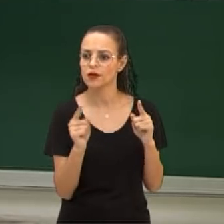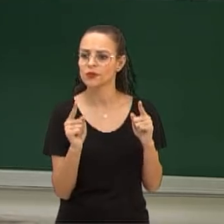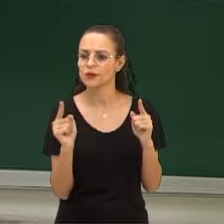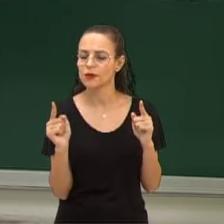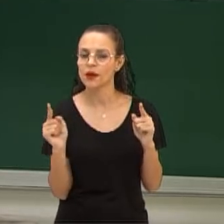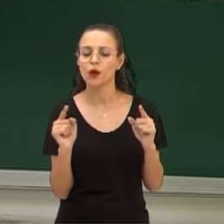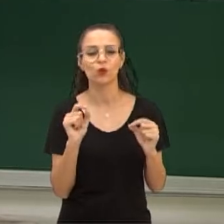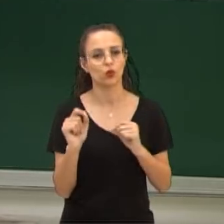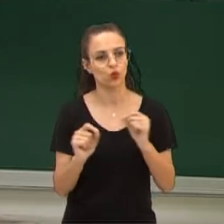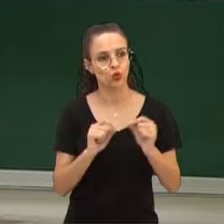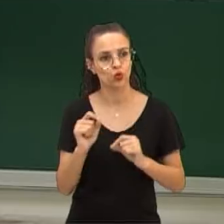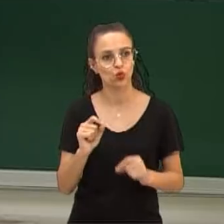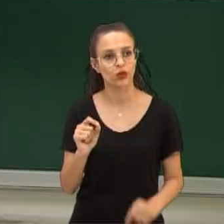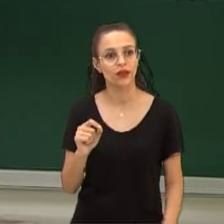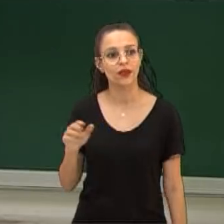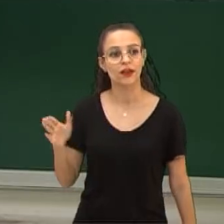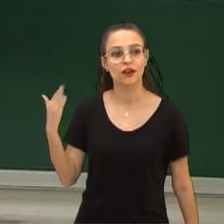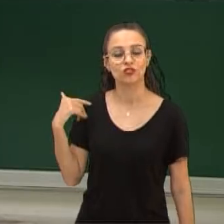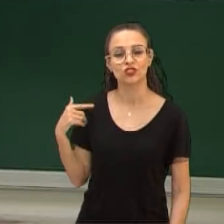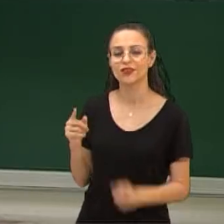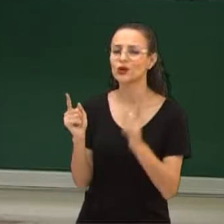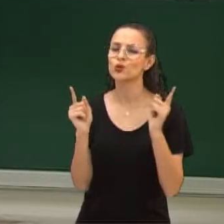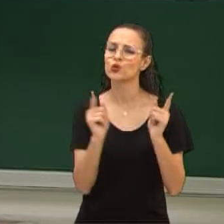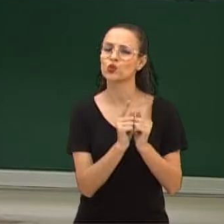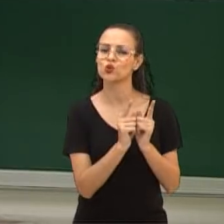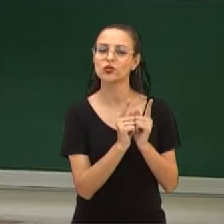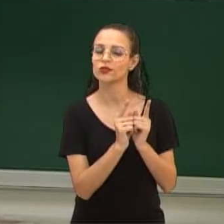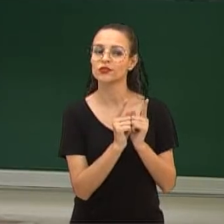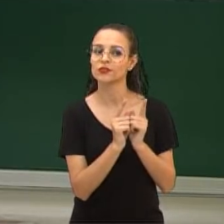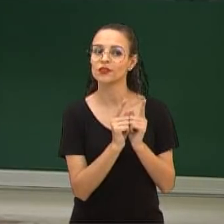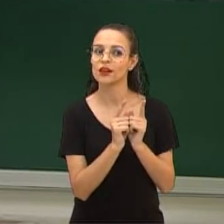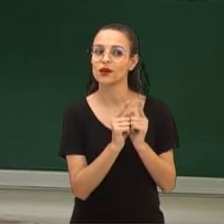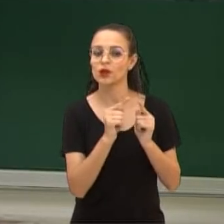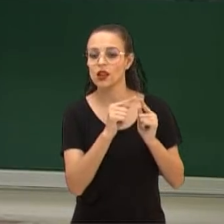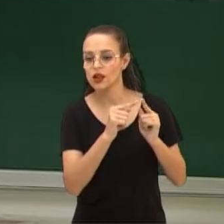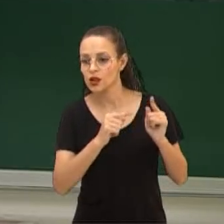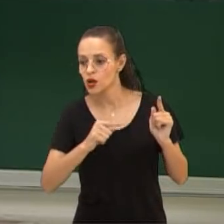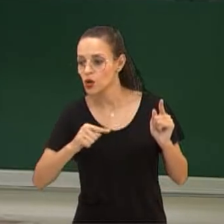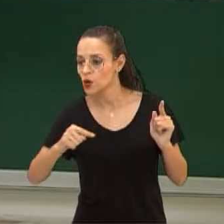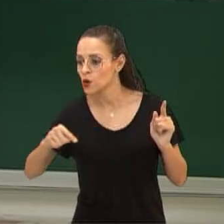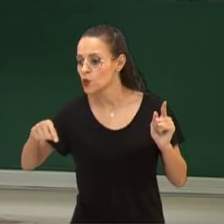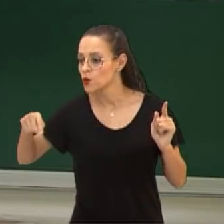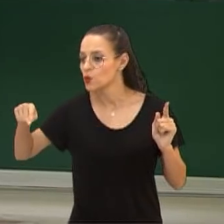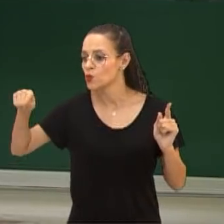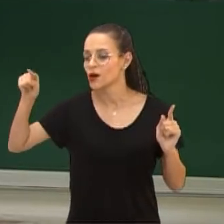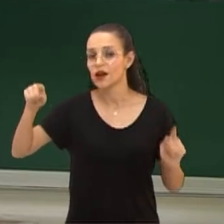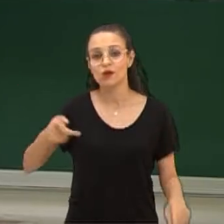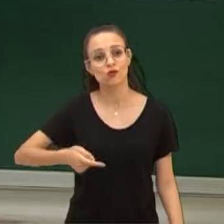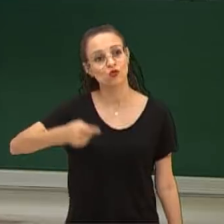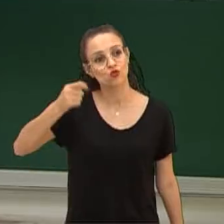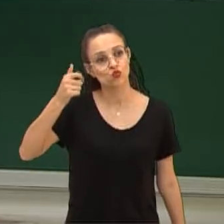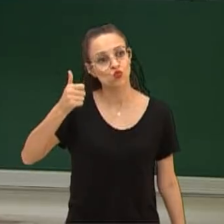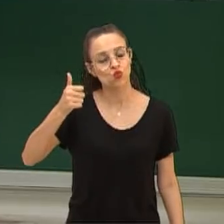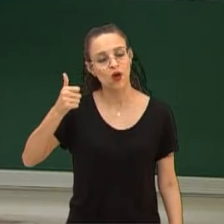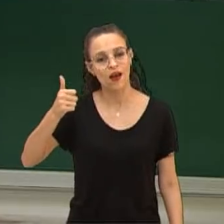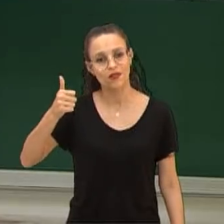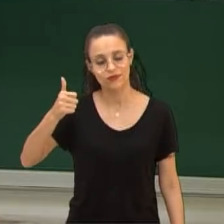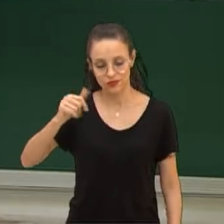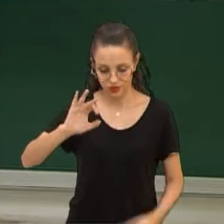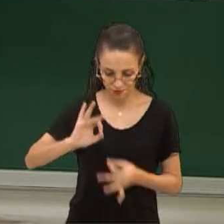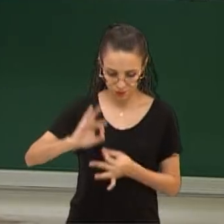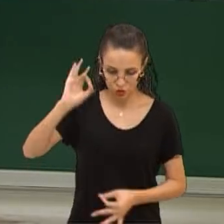e passou de uma cauda curta para uma cauda super longa, que tem quase o tamanho do próprio